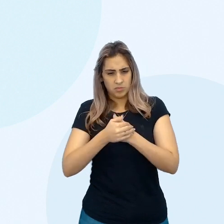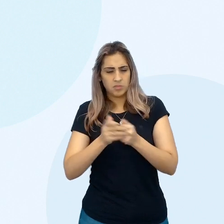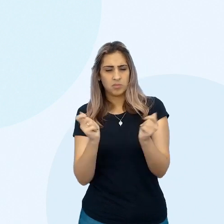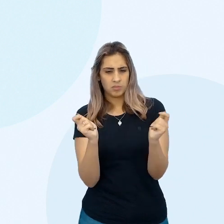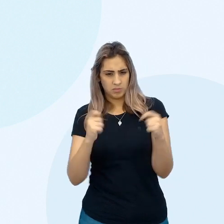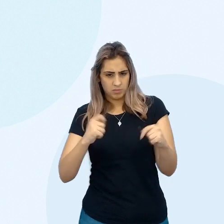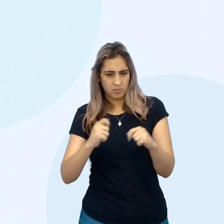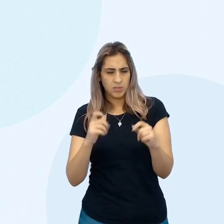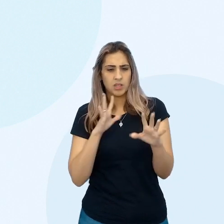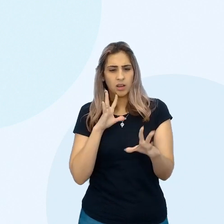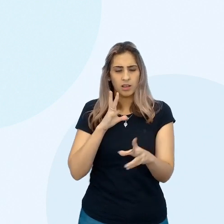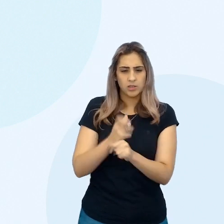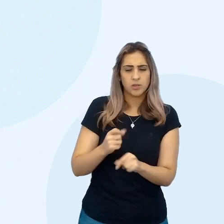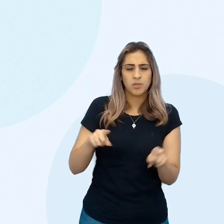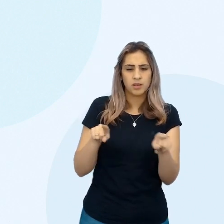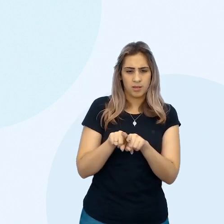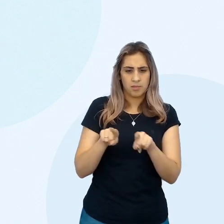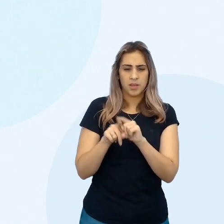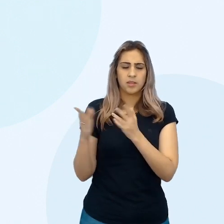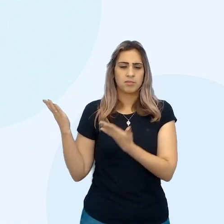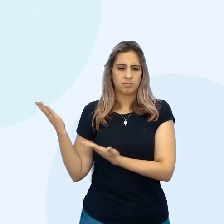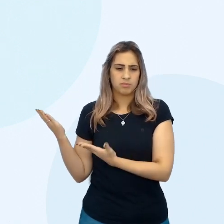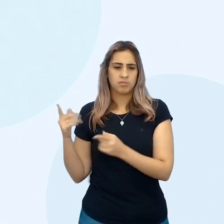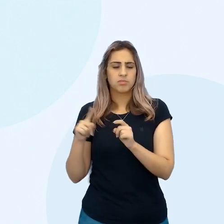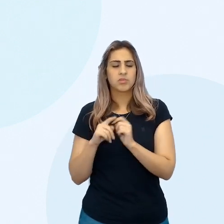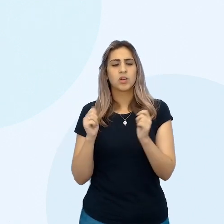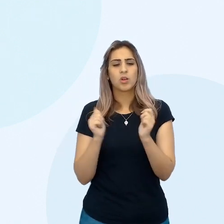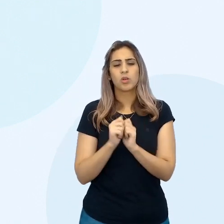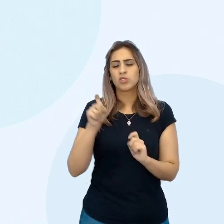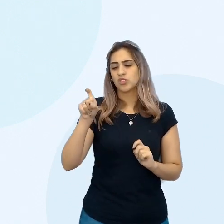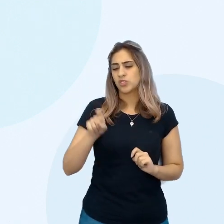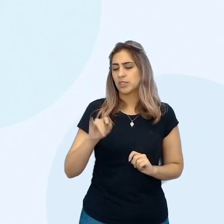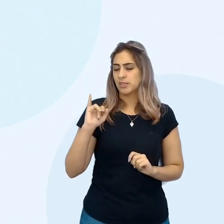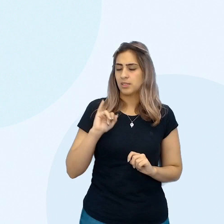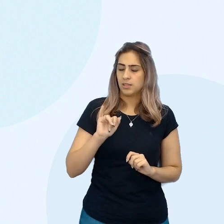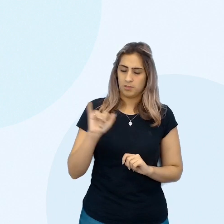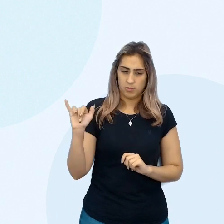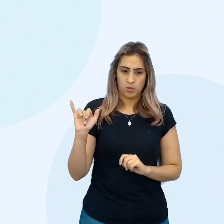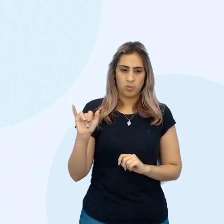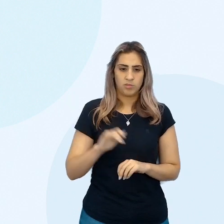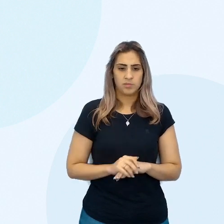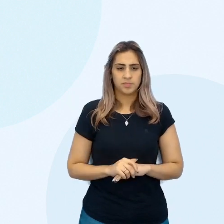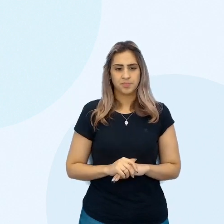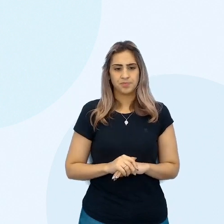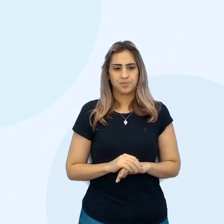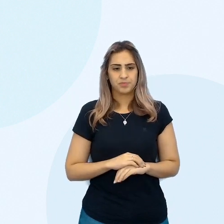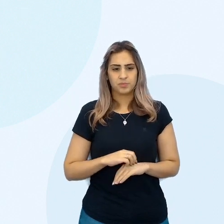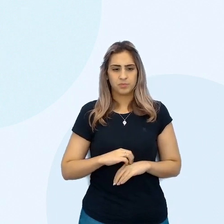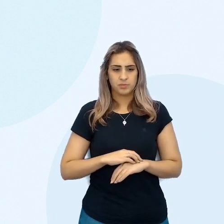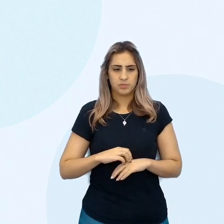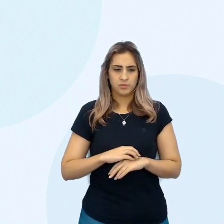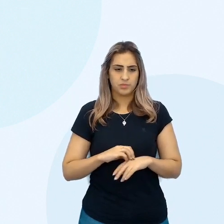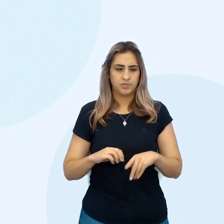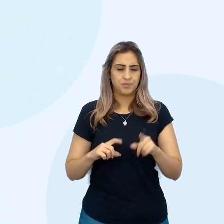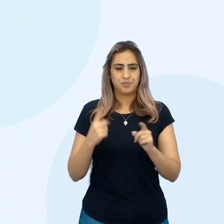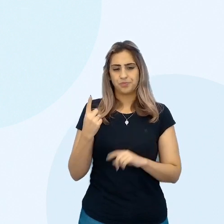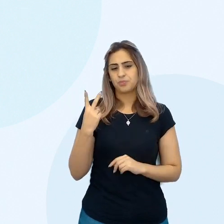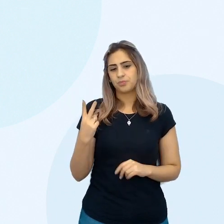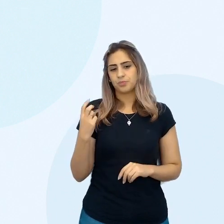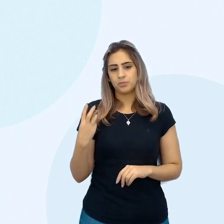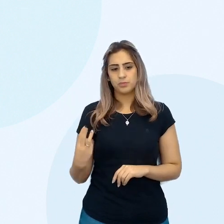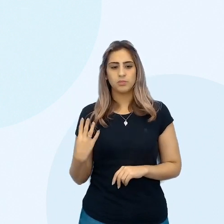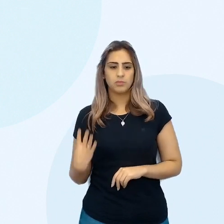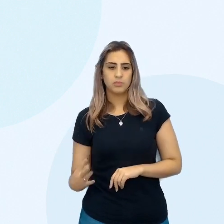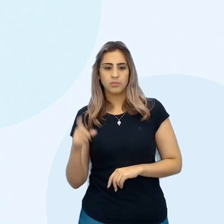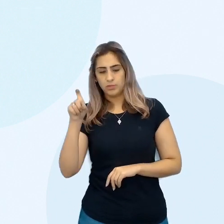e da soma também, né? A coluna da soma. Legal. Ficando só com o x e o y, Isso. certo? Então, o x, é o passar do tempo, dia 1, dia 2, dia 3, dia